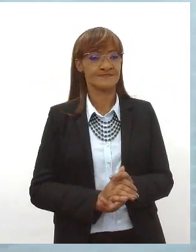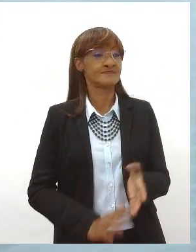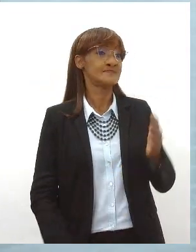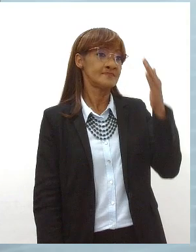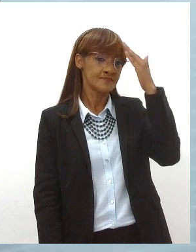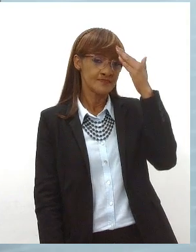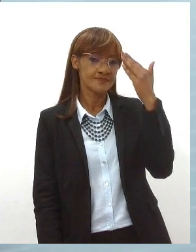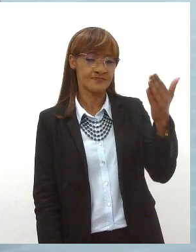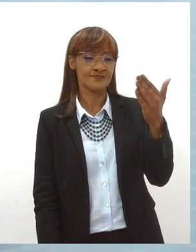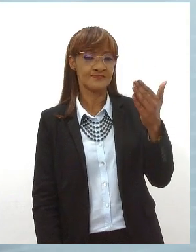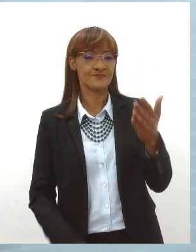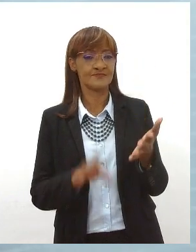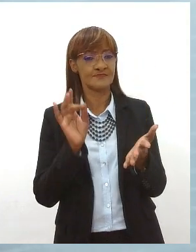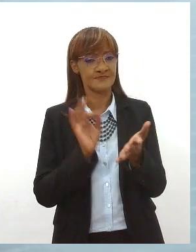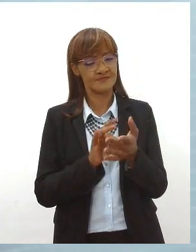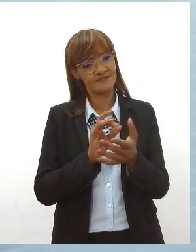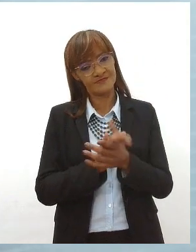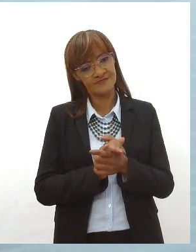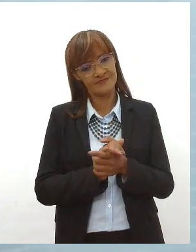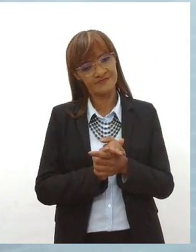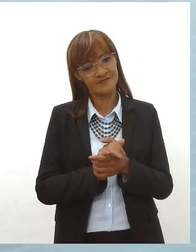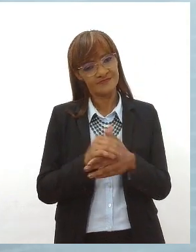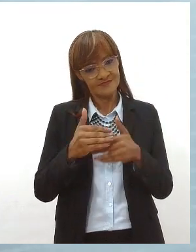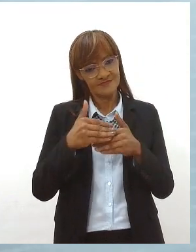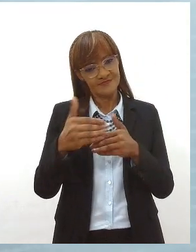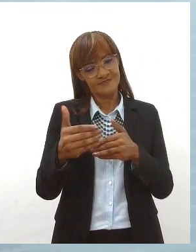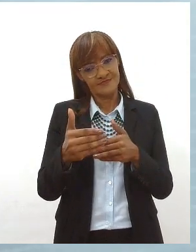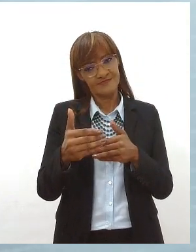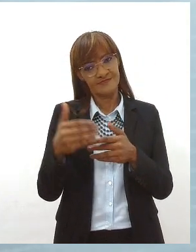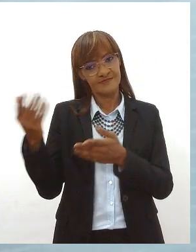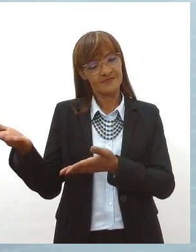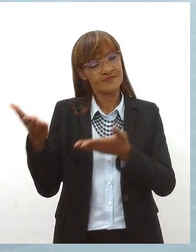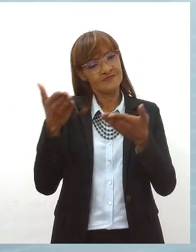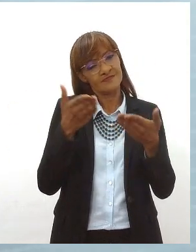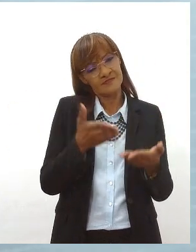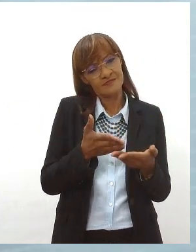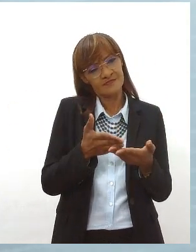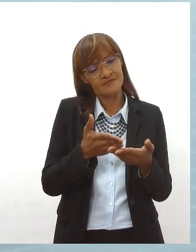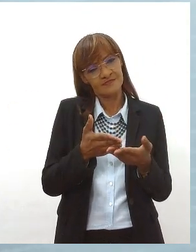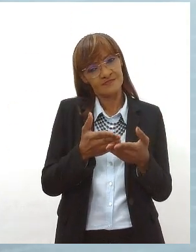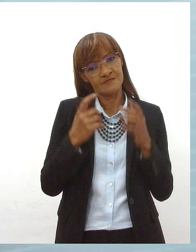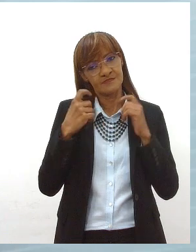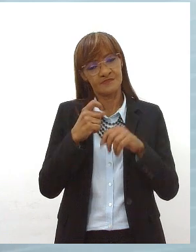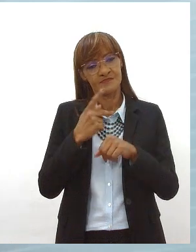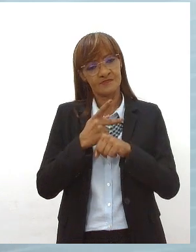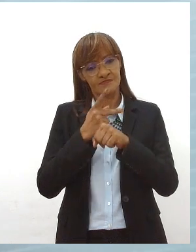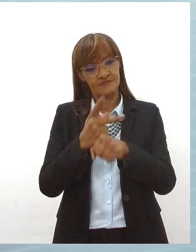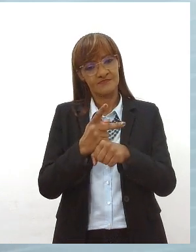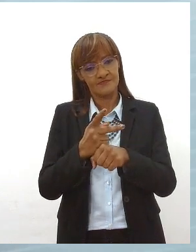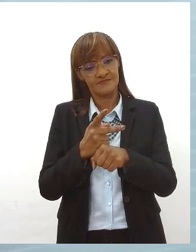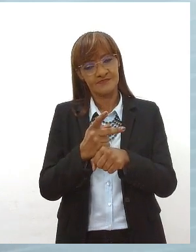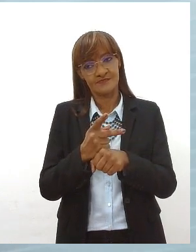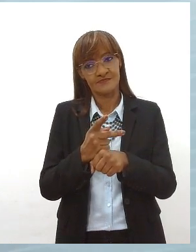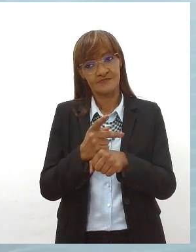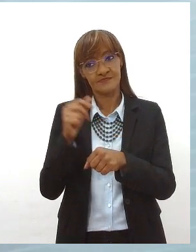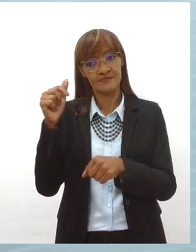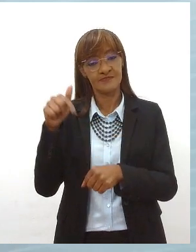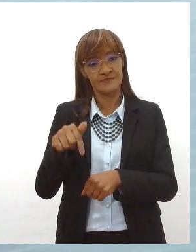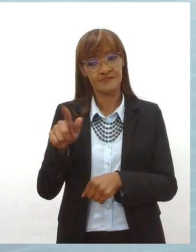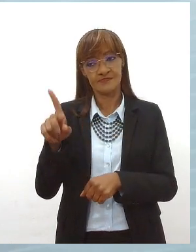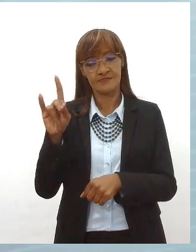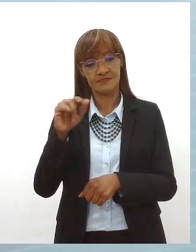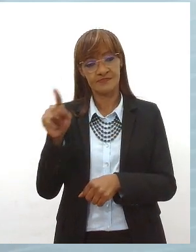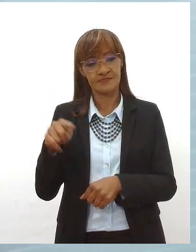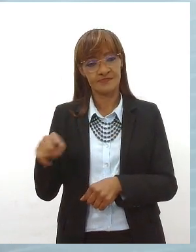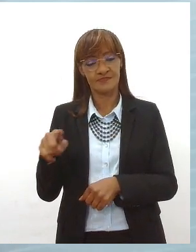e já também estaremos recebendo uma medalha muito importante, a medalha de Quitina Diniz, a primeira mulher sergipana